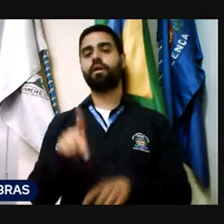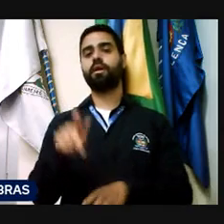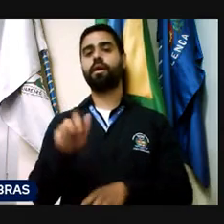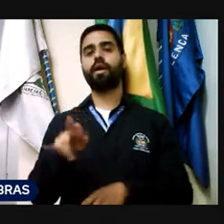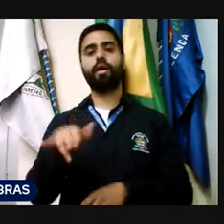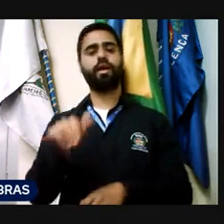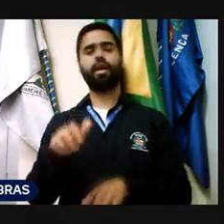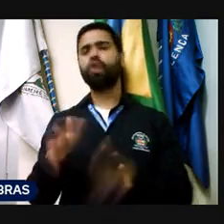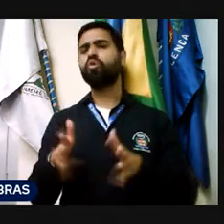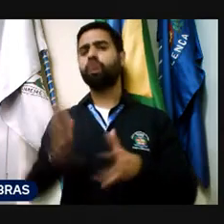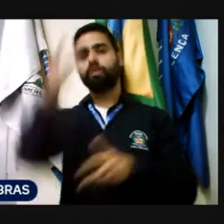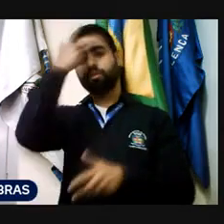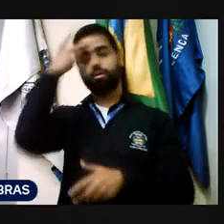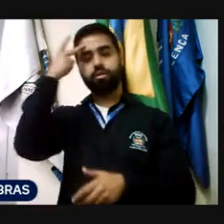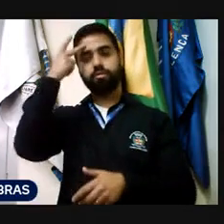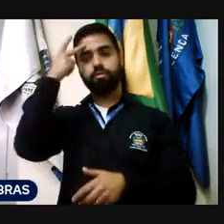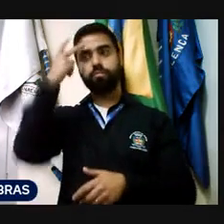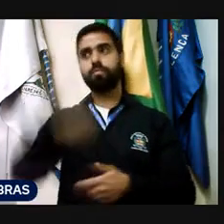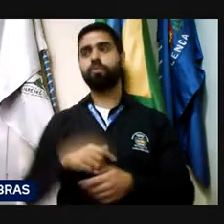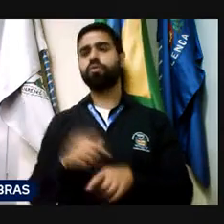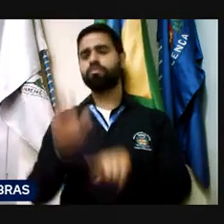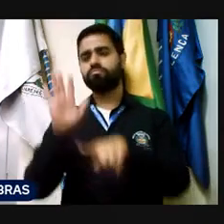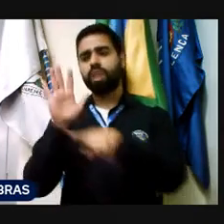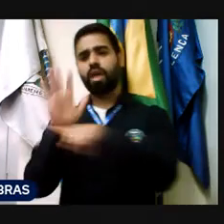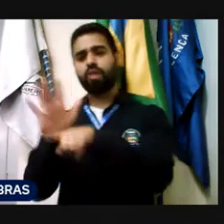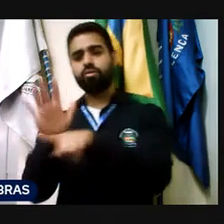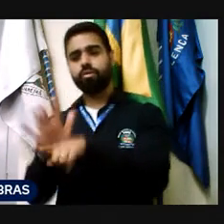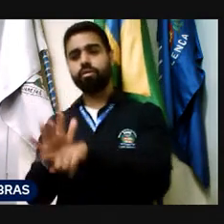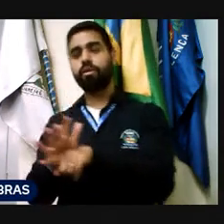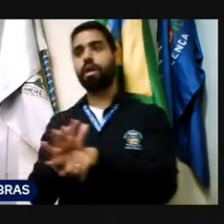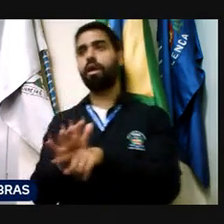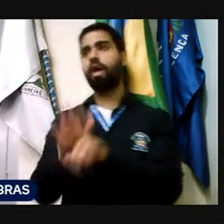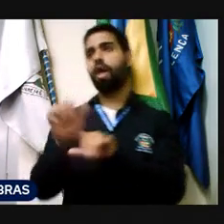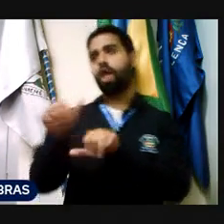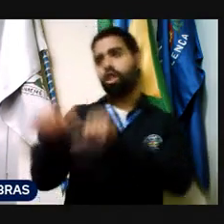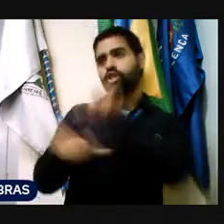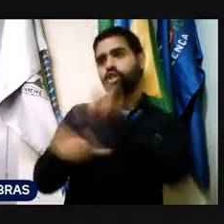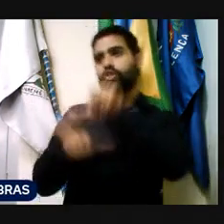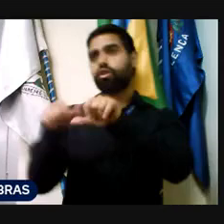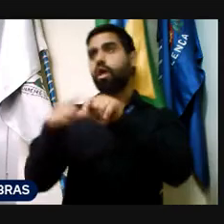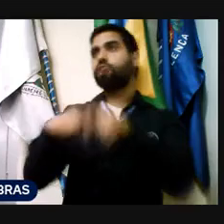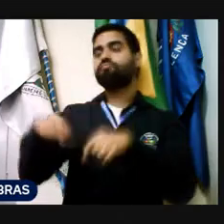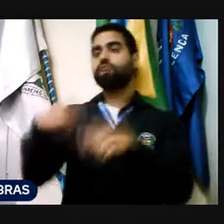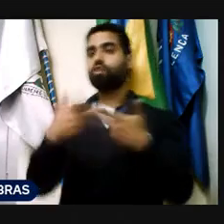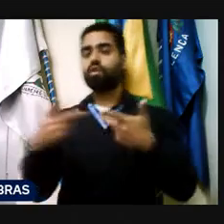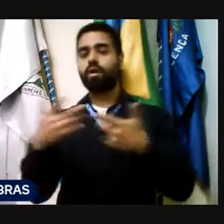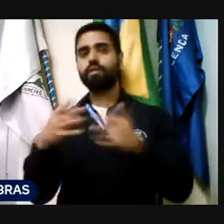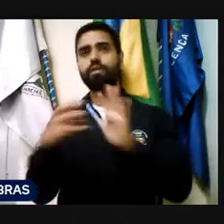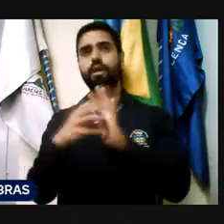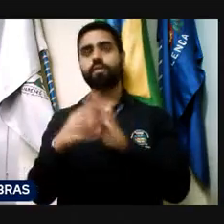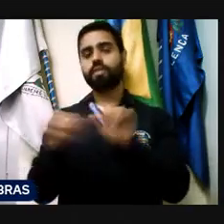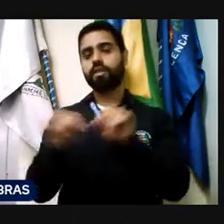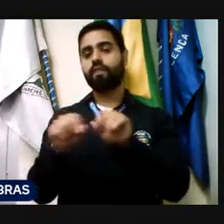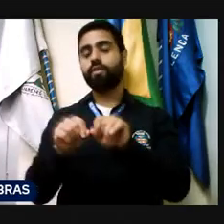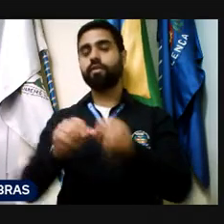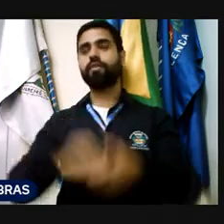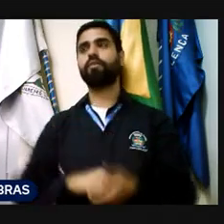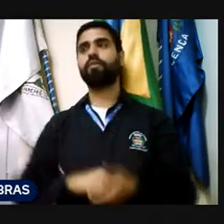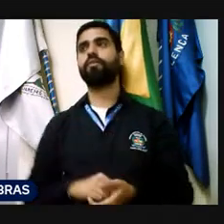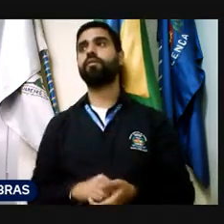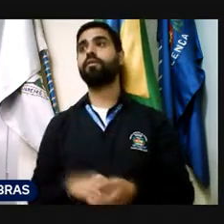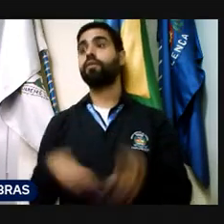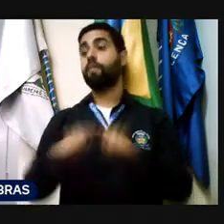todos os servidores que nos ajudaram a mudar a aparência da Câmara, e a gente está fazendo isso, e a